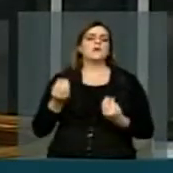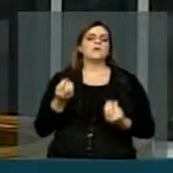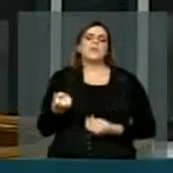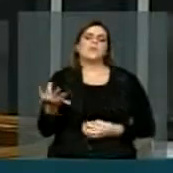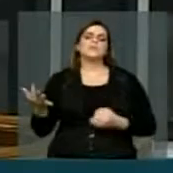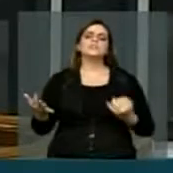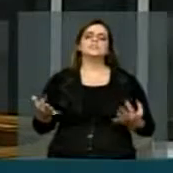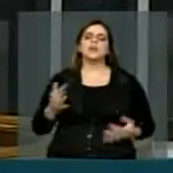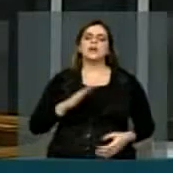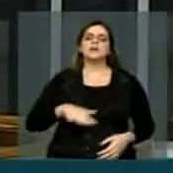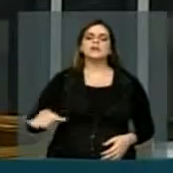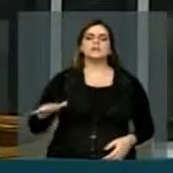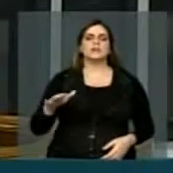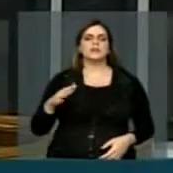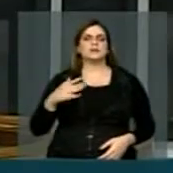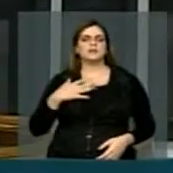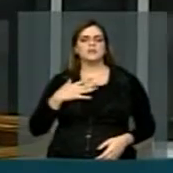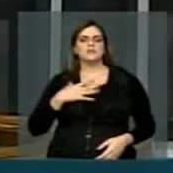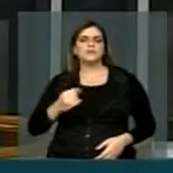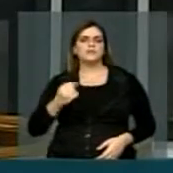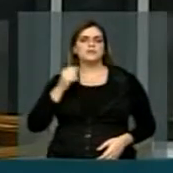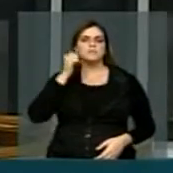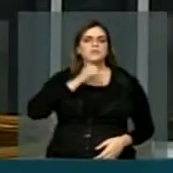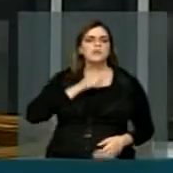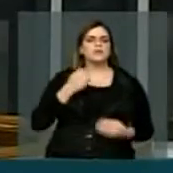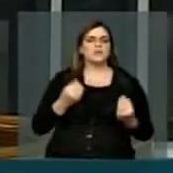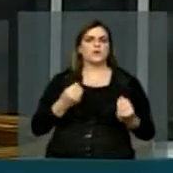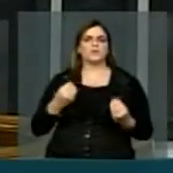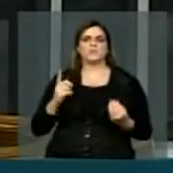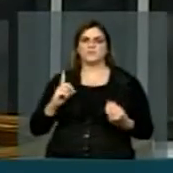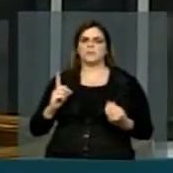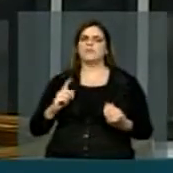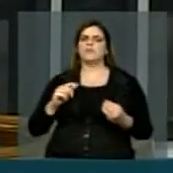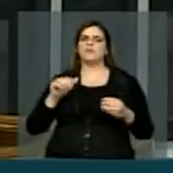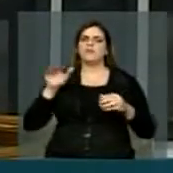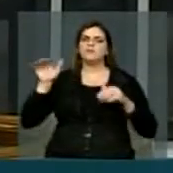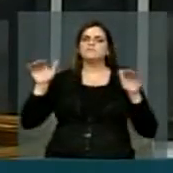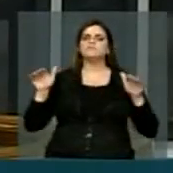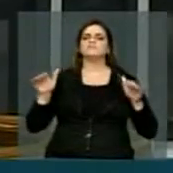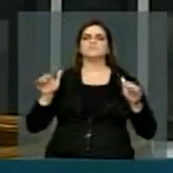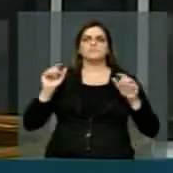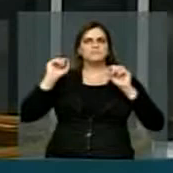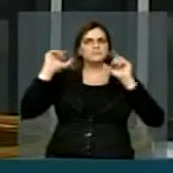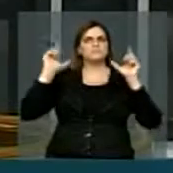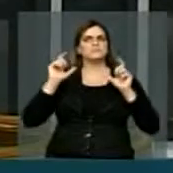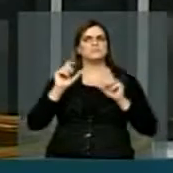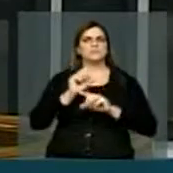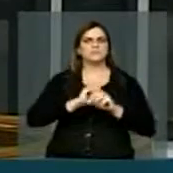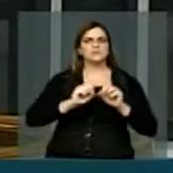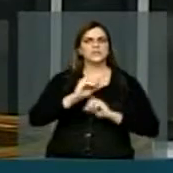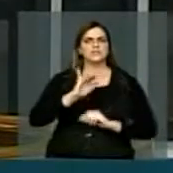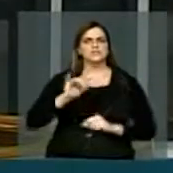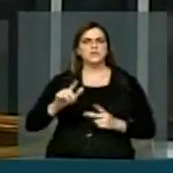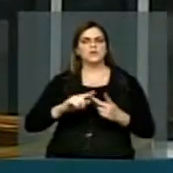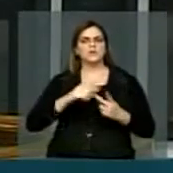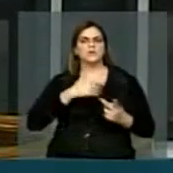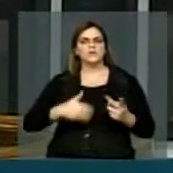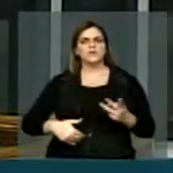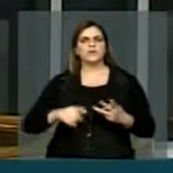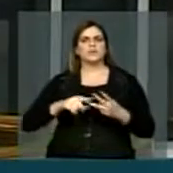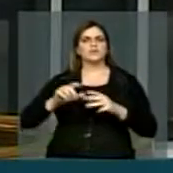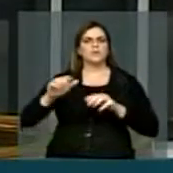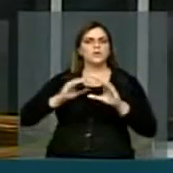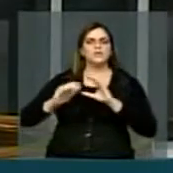das crianças, envolvendo os governos, sociedade civil, parlamentos, meios de comunicação, os